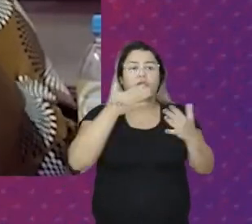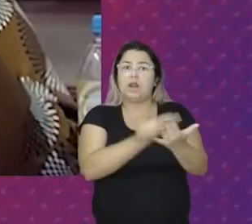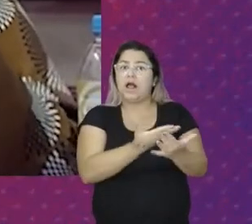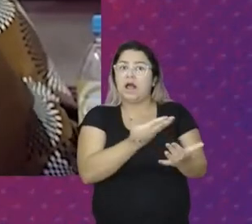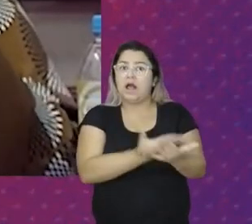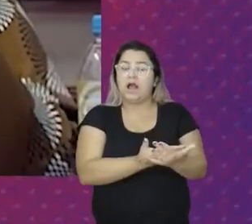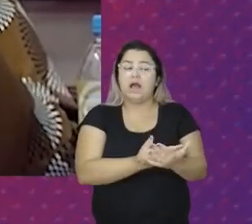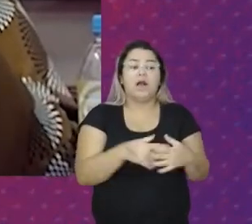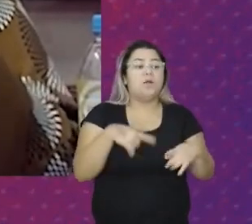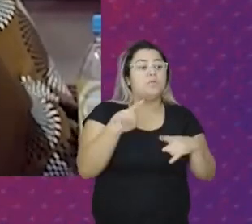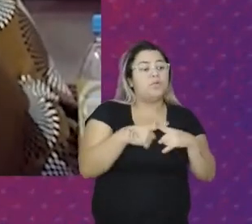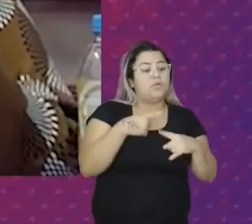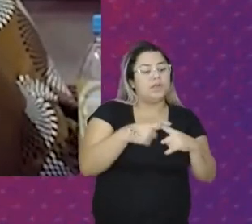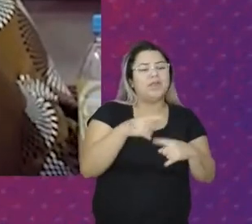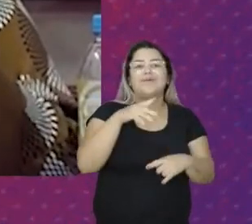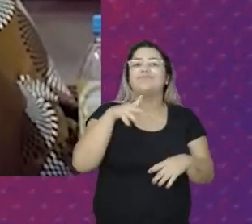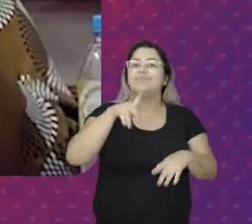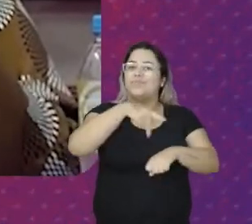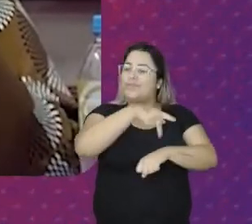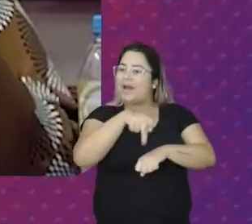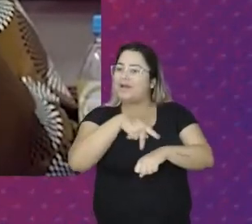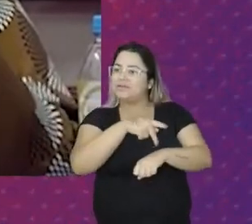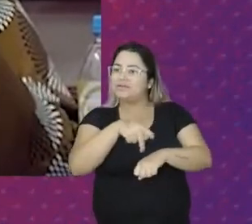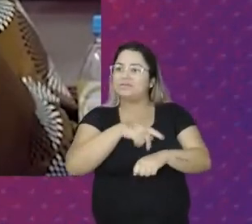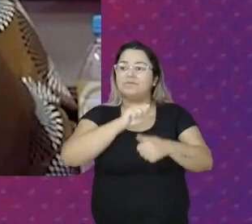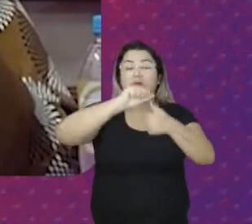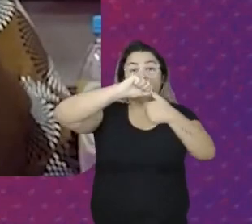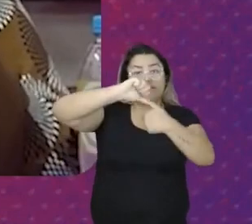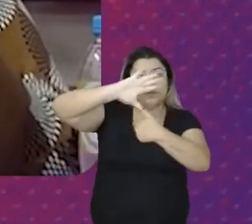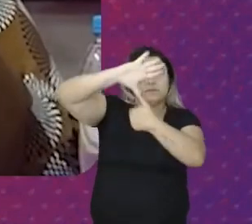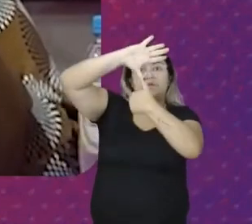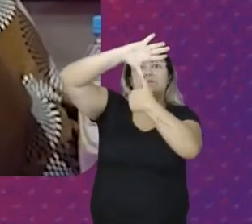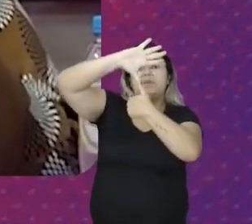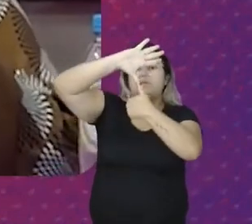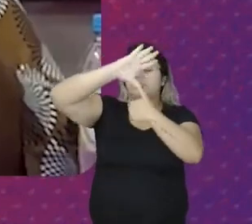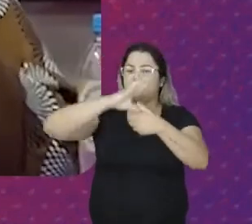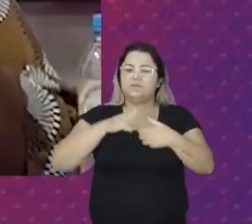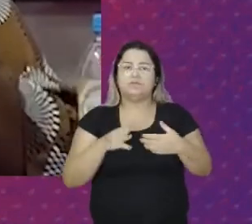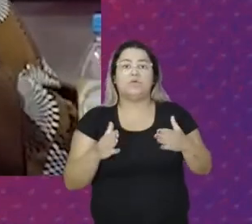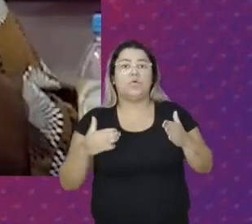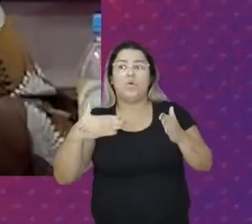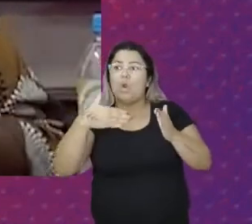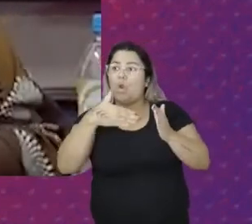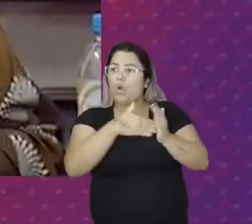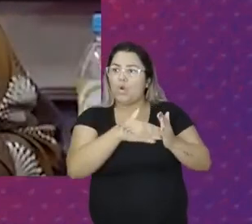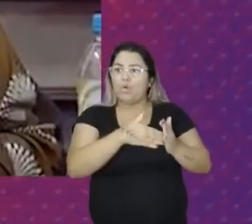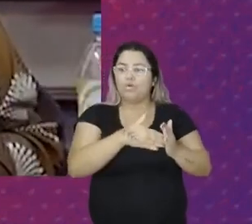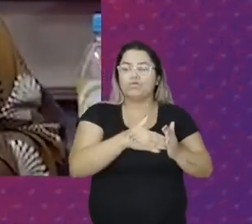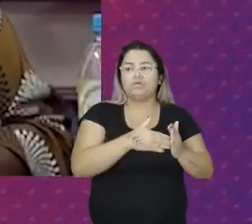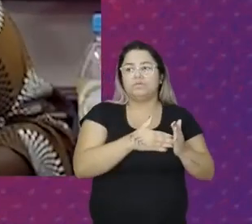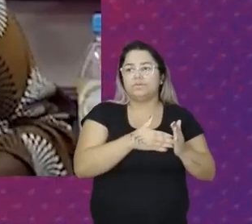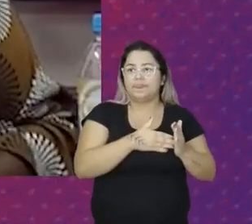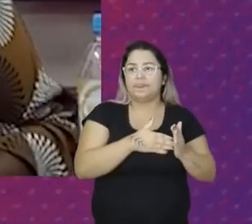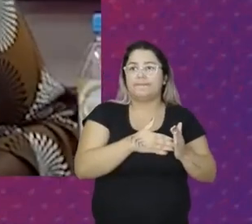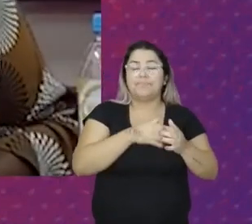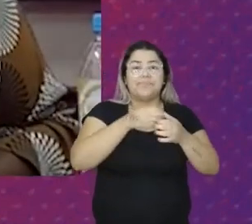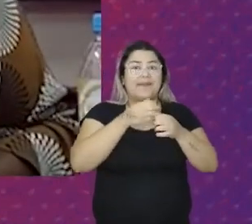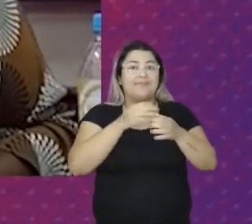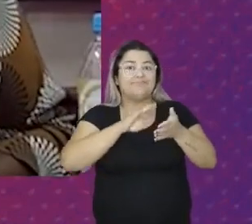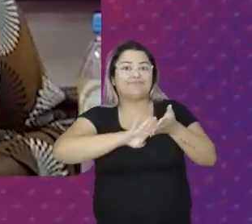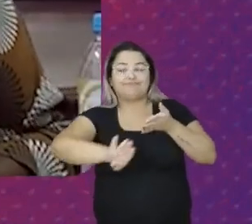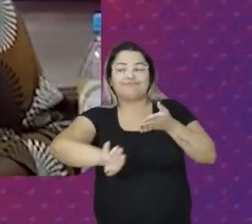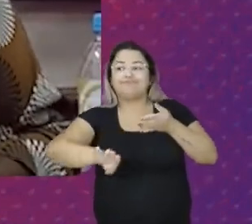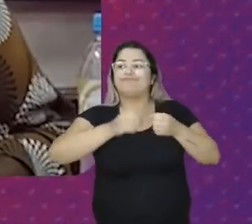Porque nós somos um país que, nas Américas, foi o último a abolir a